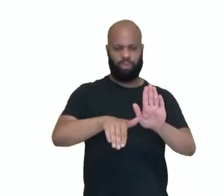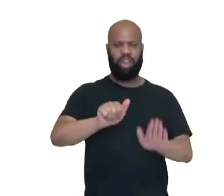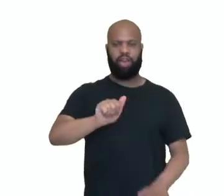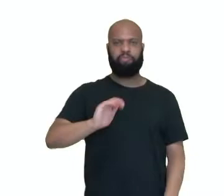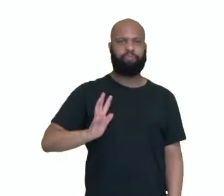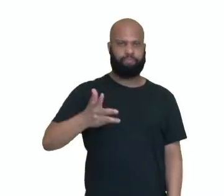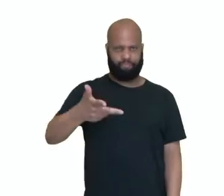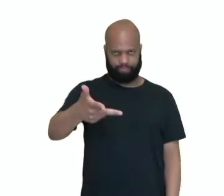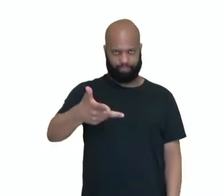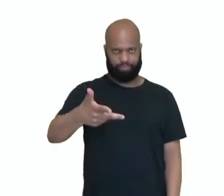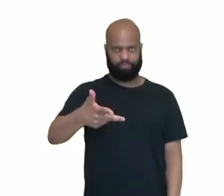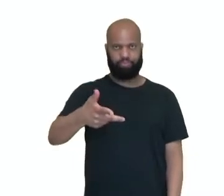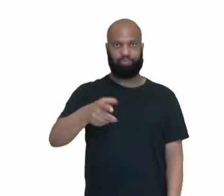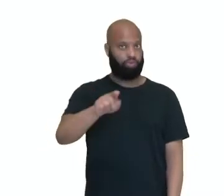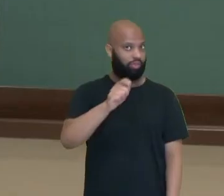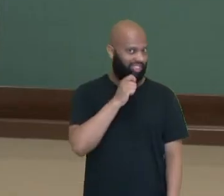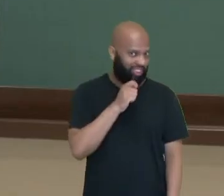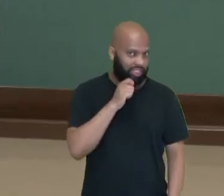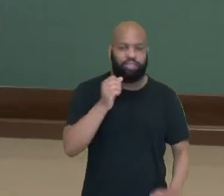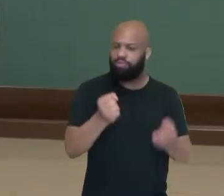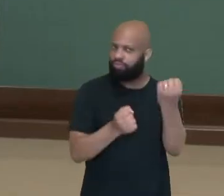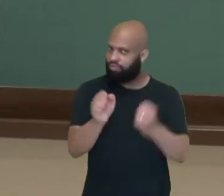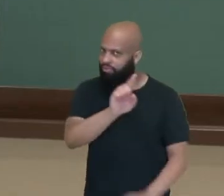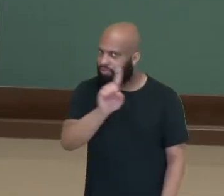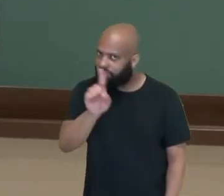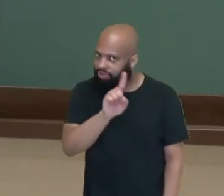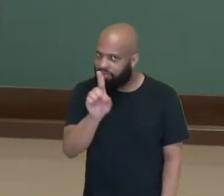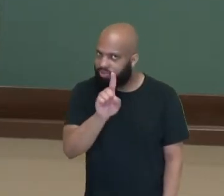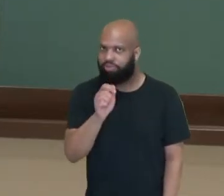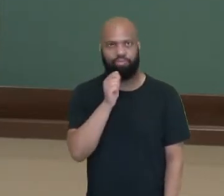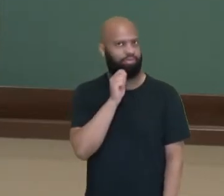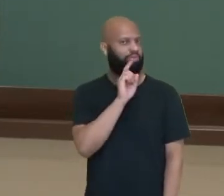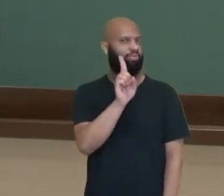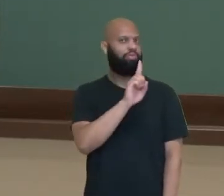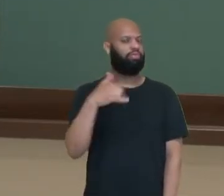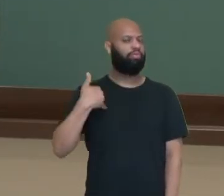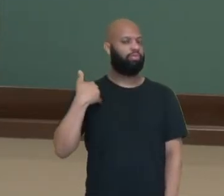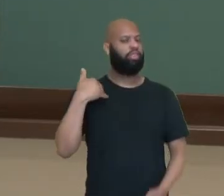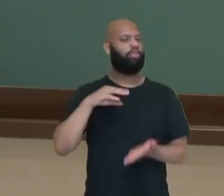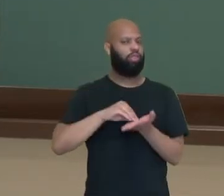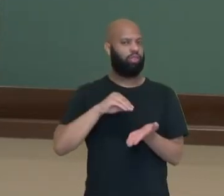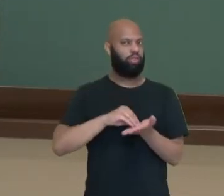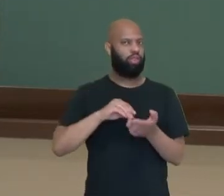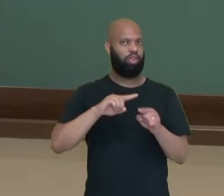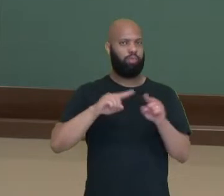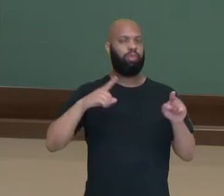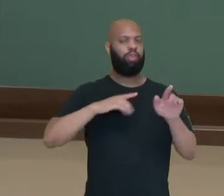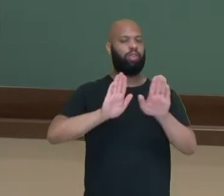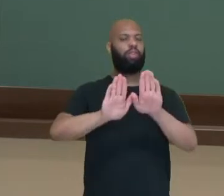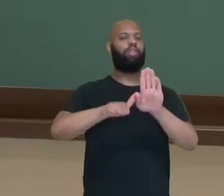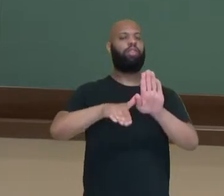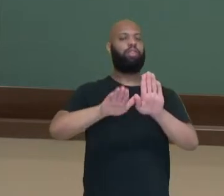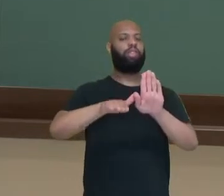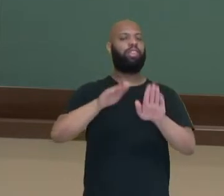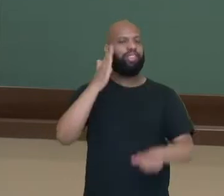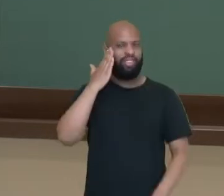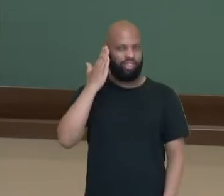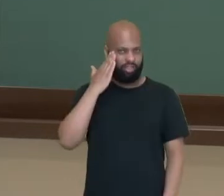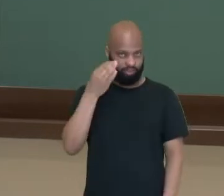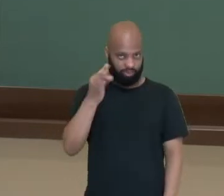acelerador. Você não dirige ainda, né? Não é que não? Não. Mas tem o acelerador lá, né? Sabe o que